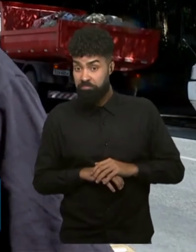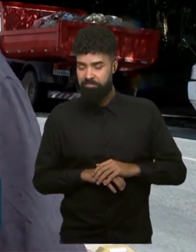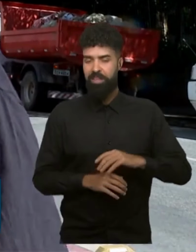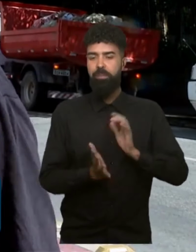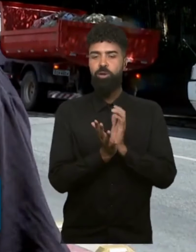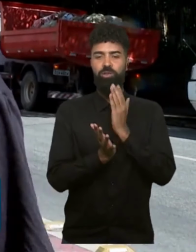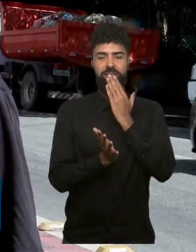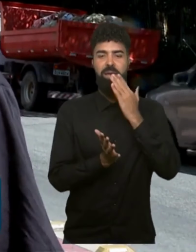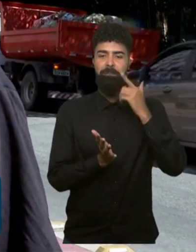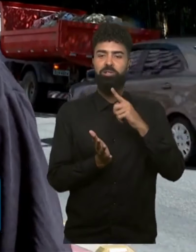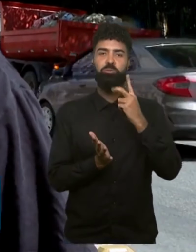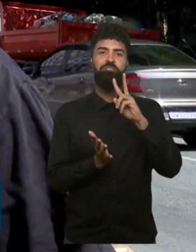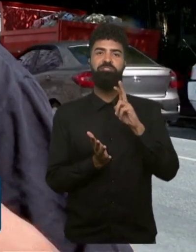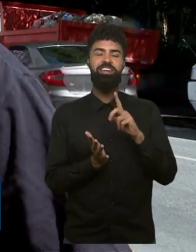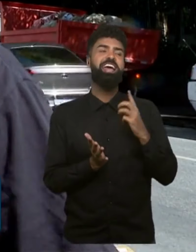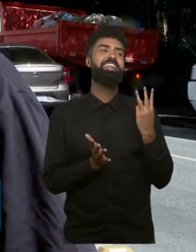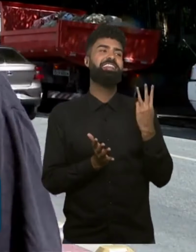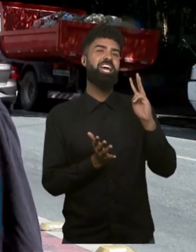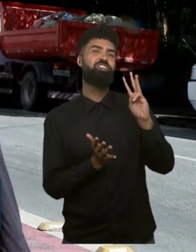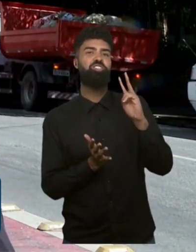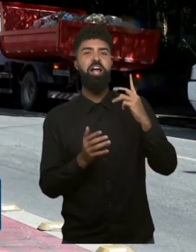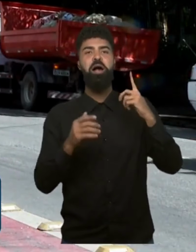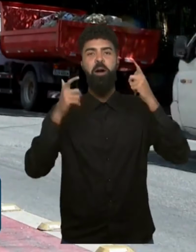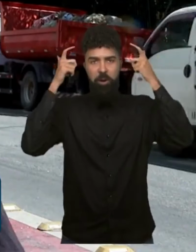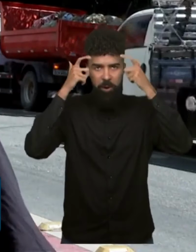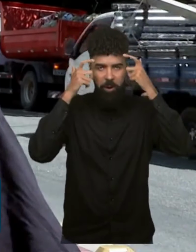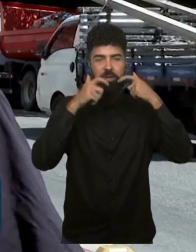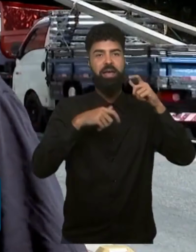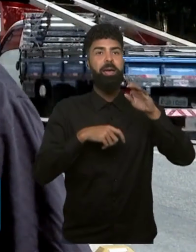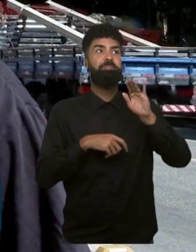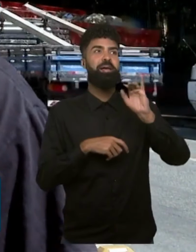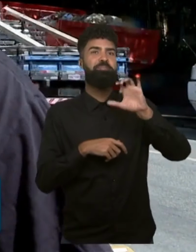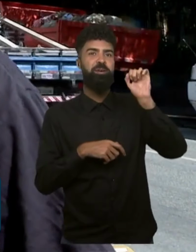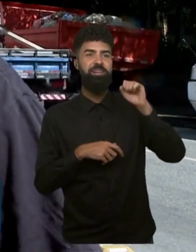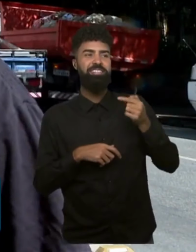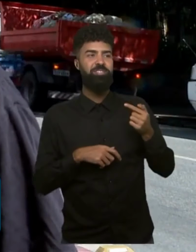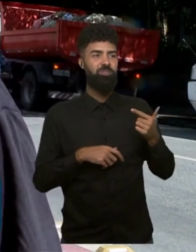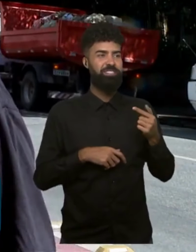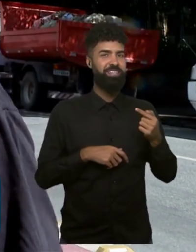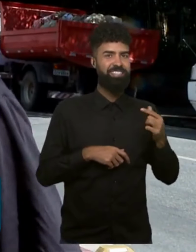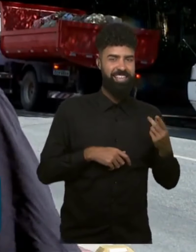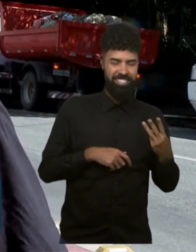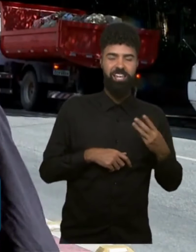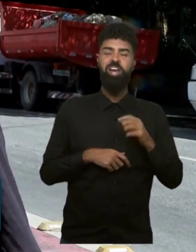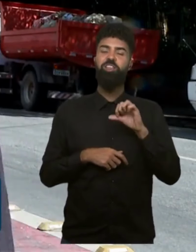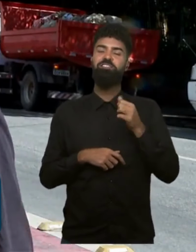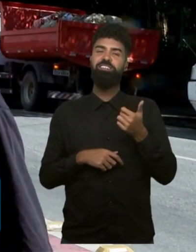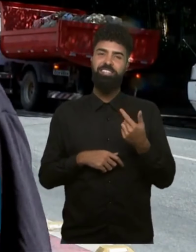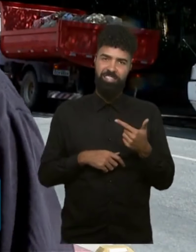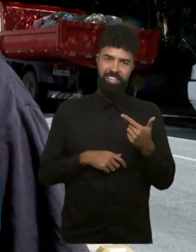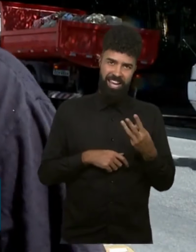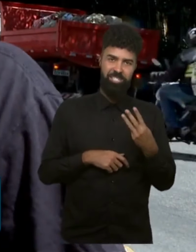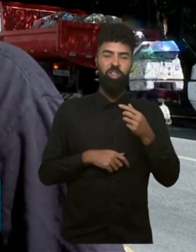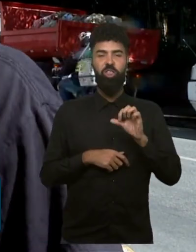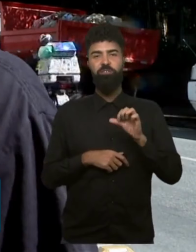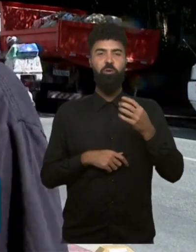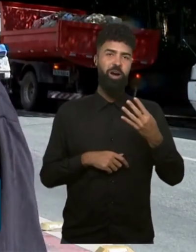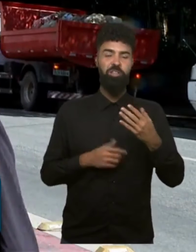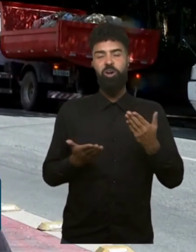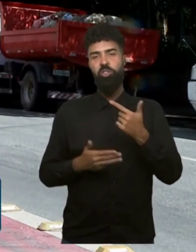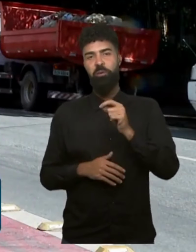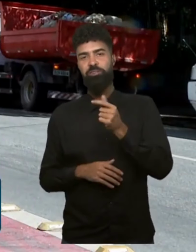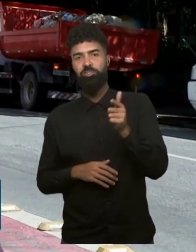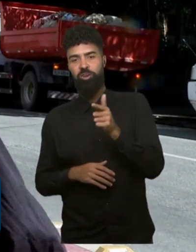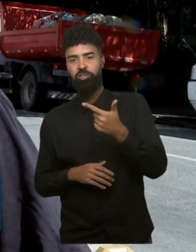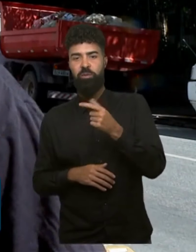uma tríplice coroa e mais um bicampeonato seguido, 7-2, 7-3, 9-3, 9-4 e agora 2022,